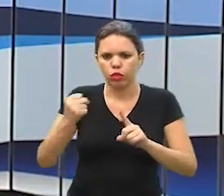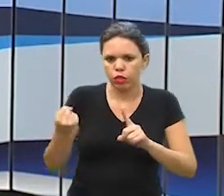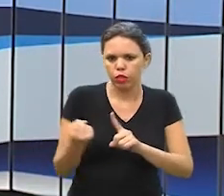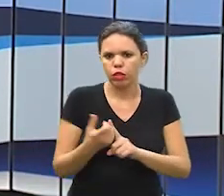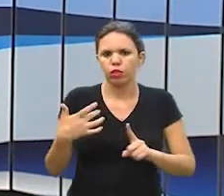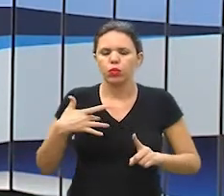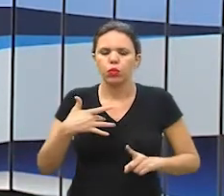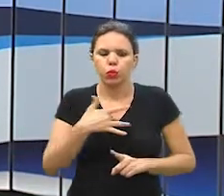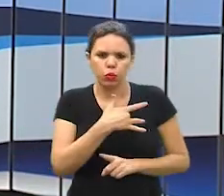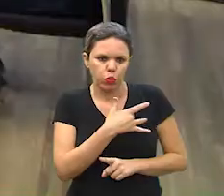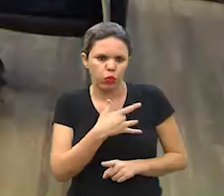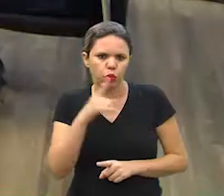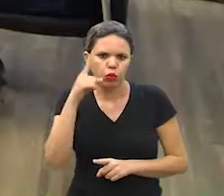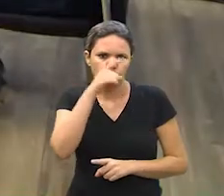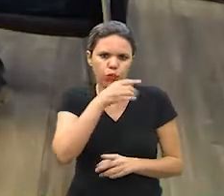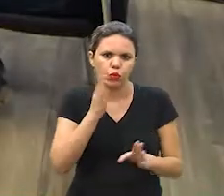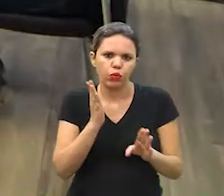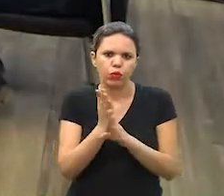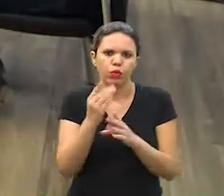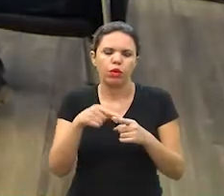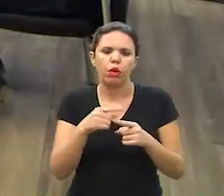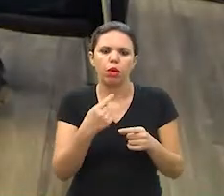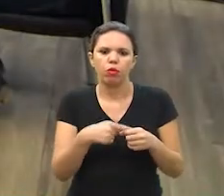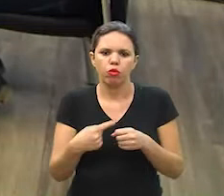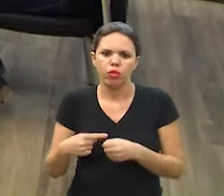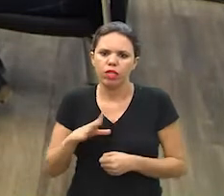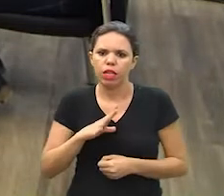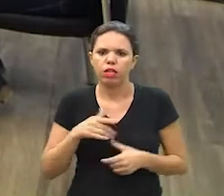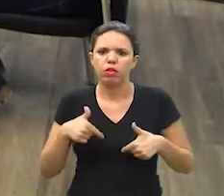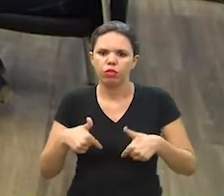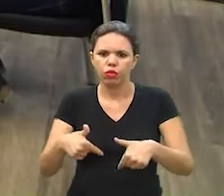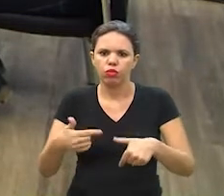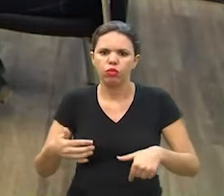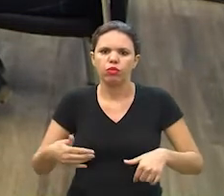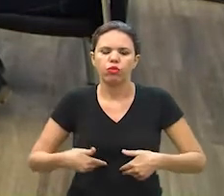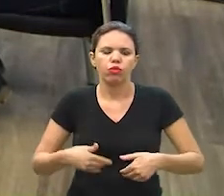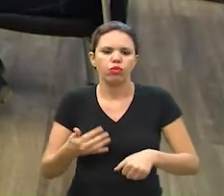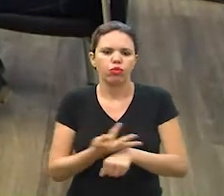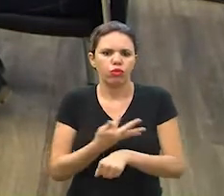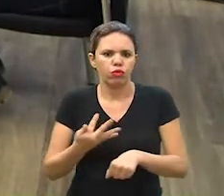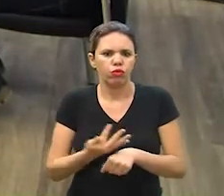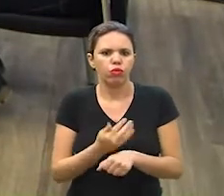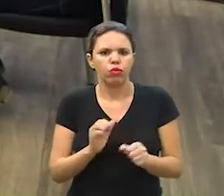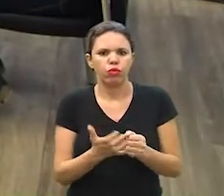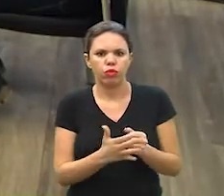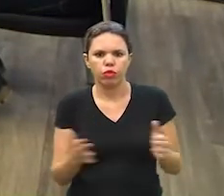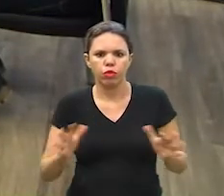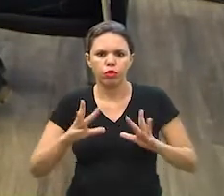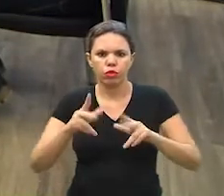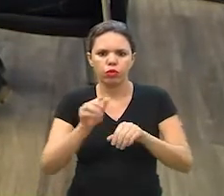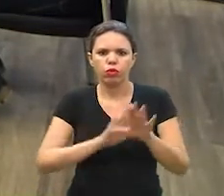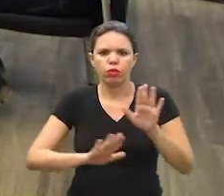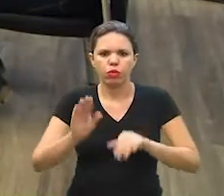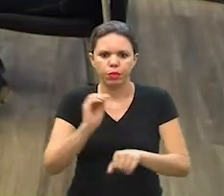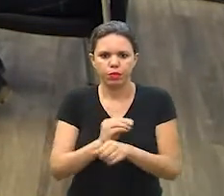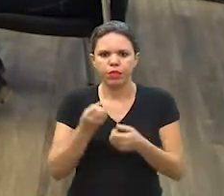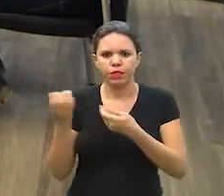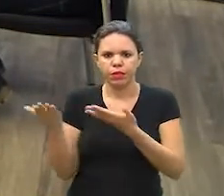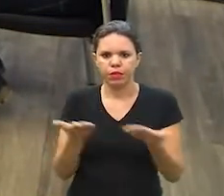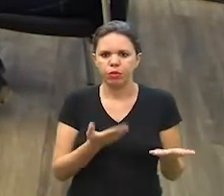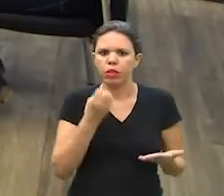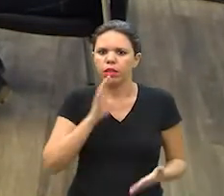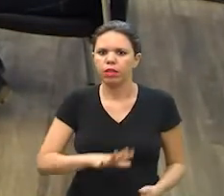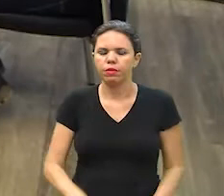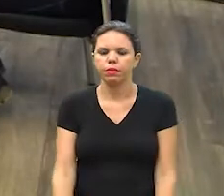tem acompanhado as dificuldades que o município está passando. Como é que tem sido o trabalho nesta pandemia? Claro que com todos os cuidados. Seja bem-vindo e